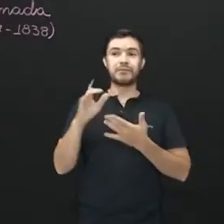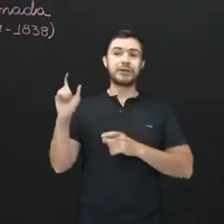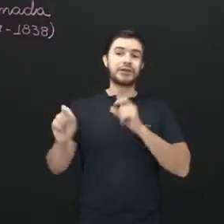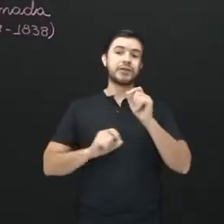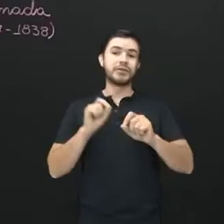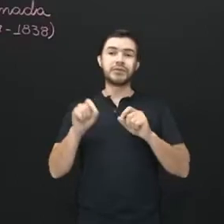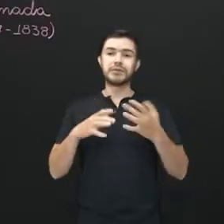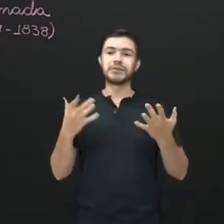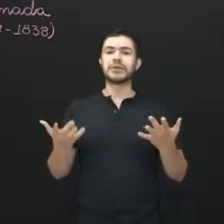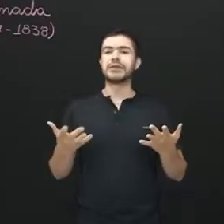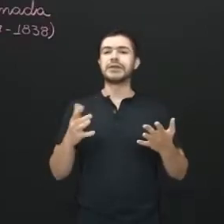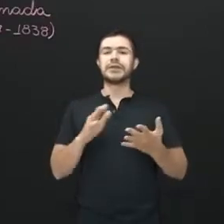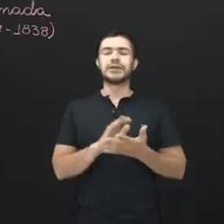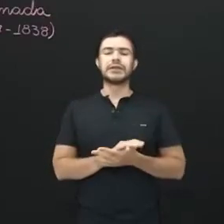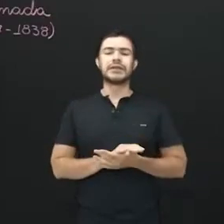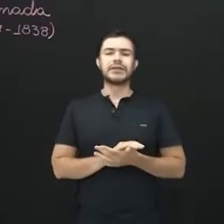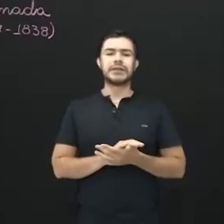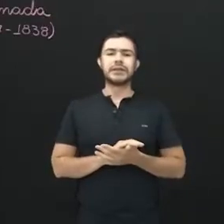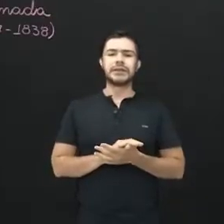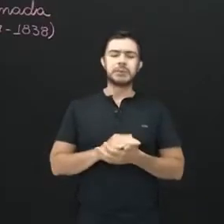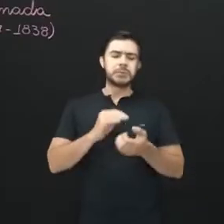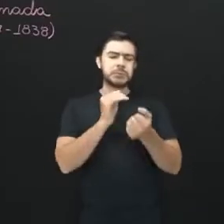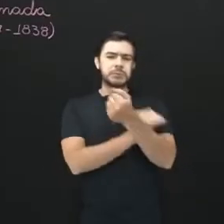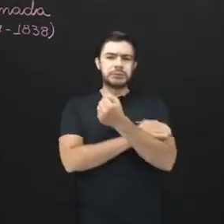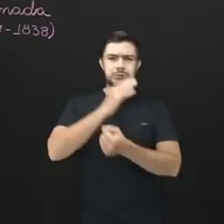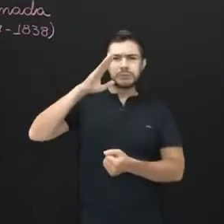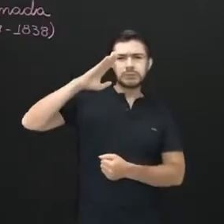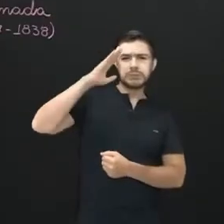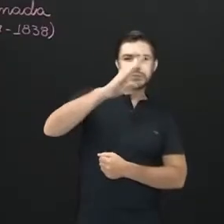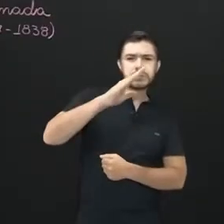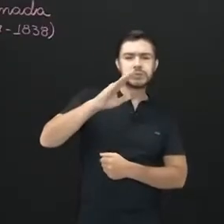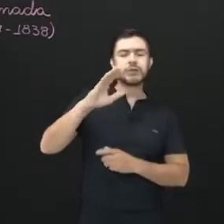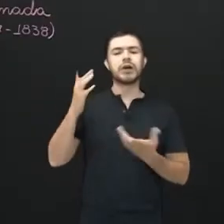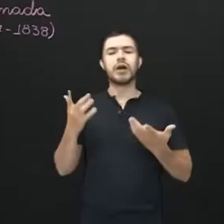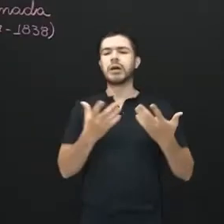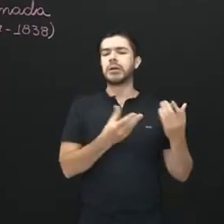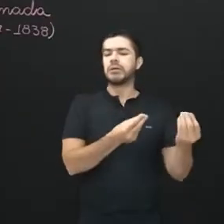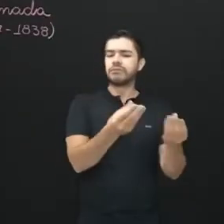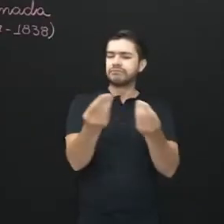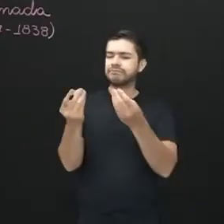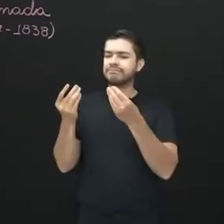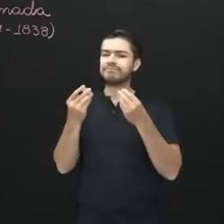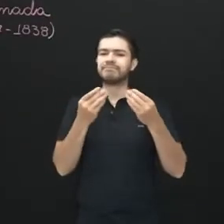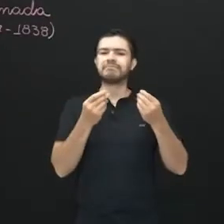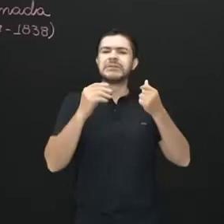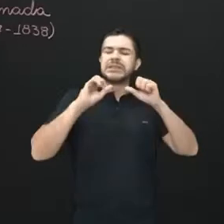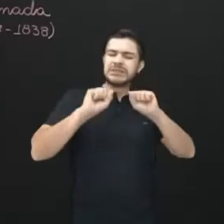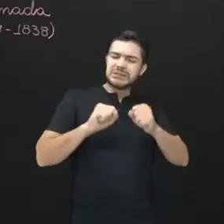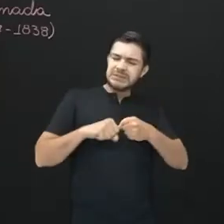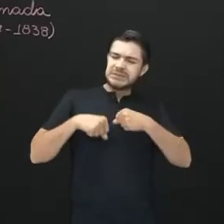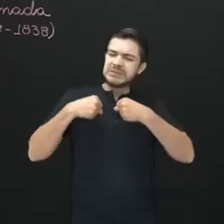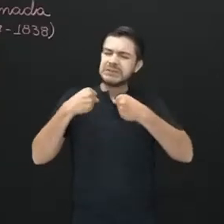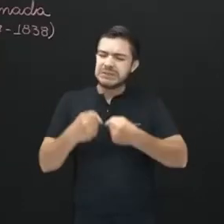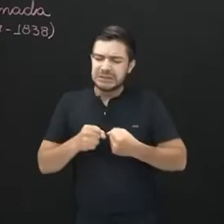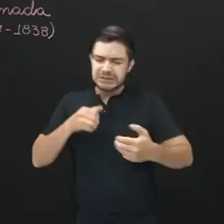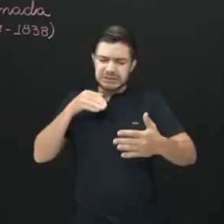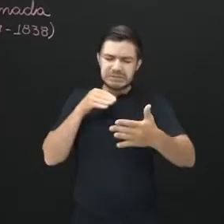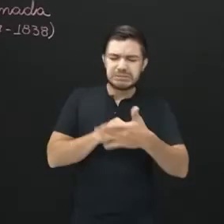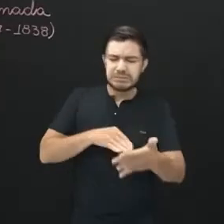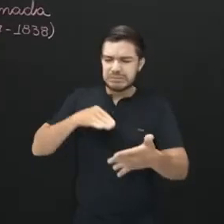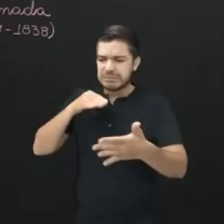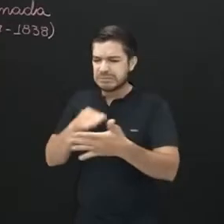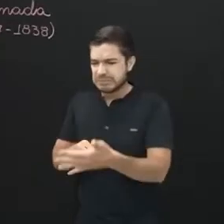das contestações do poder central é o fato de que muitas resistências surgiram